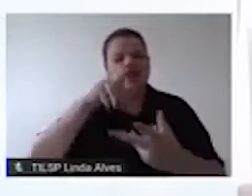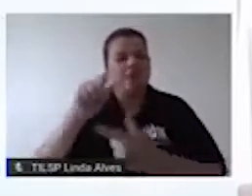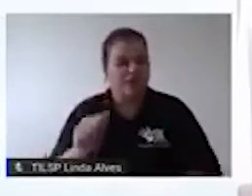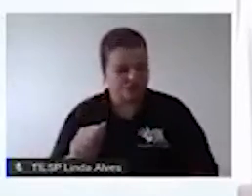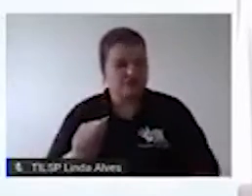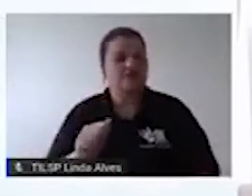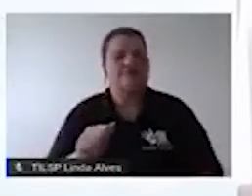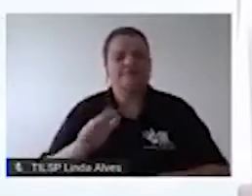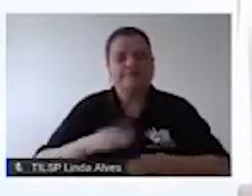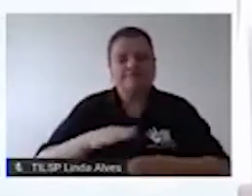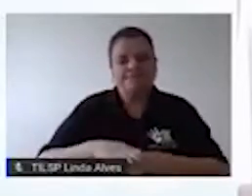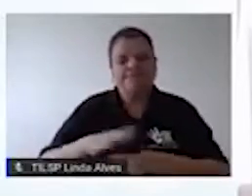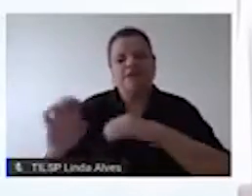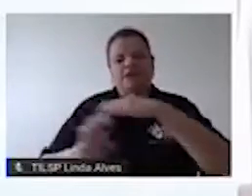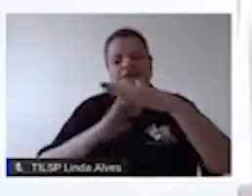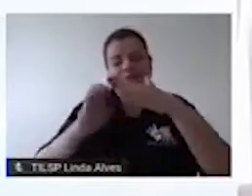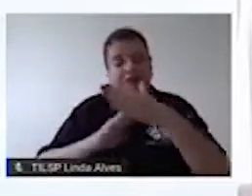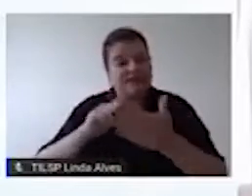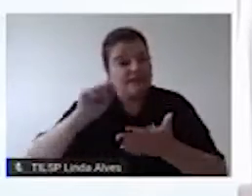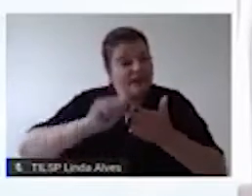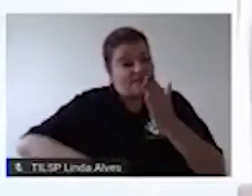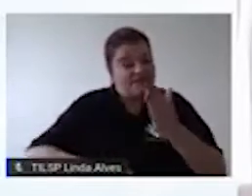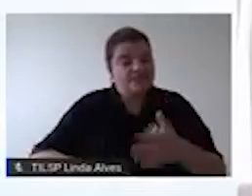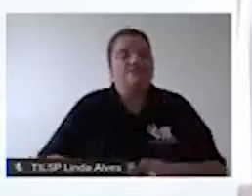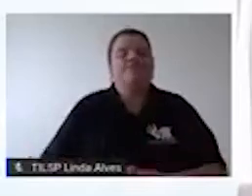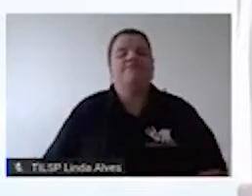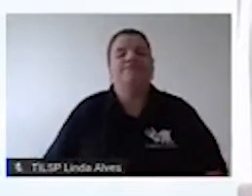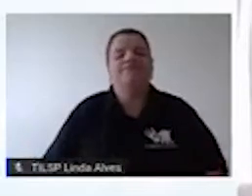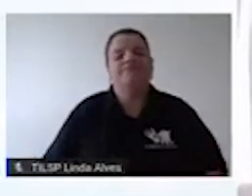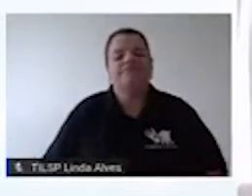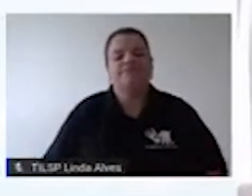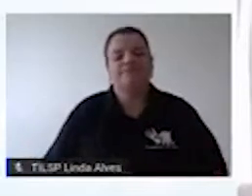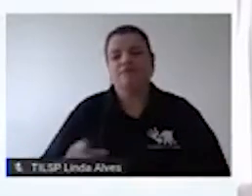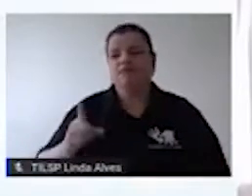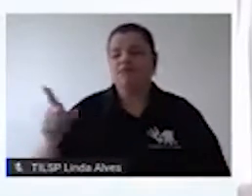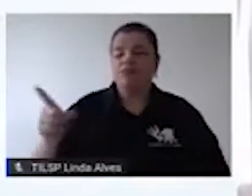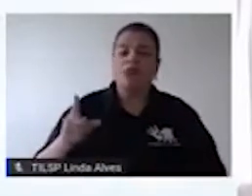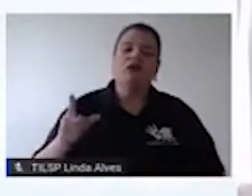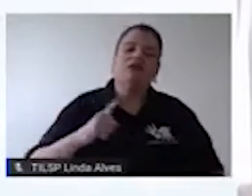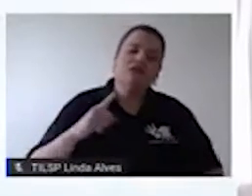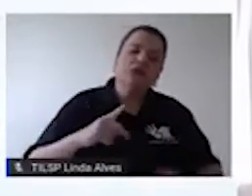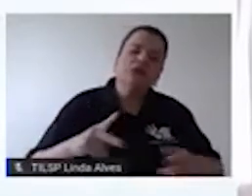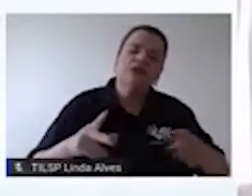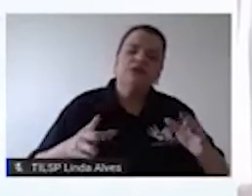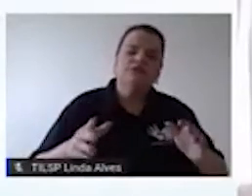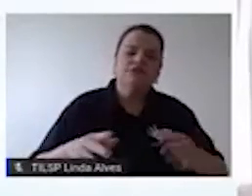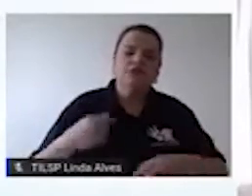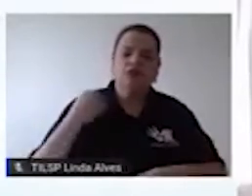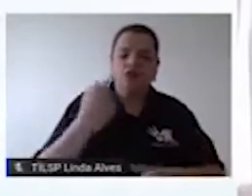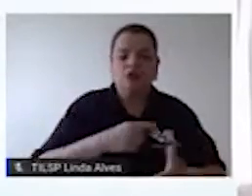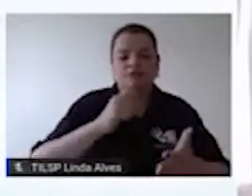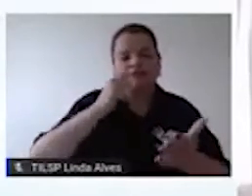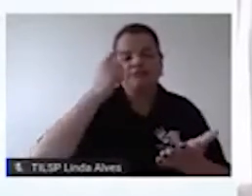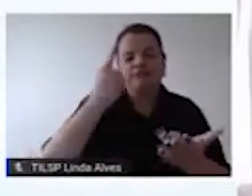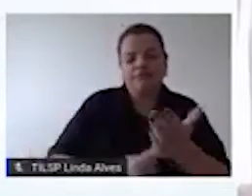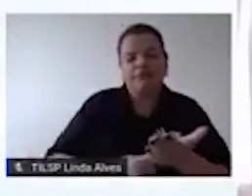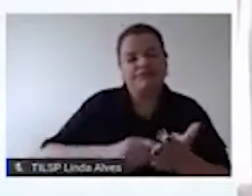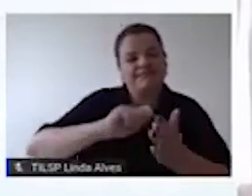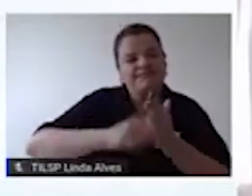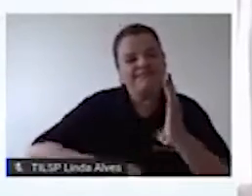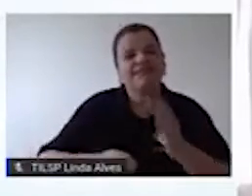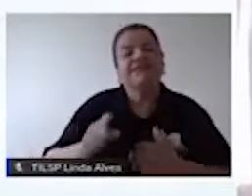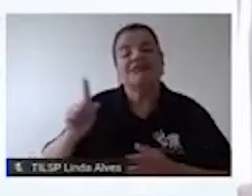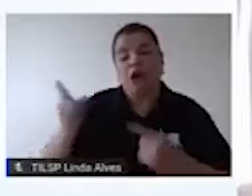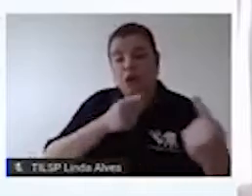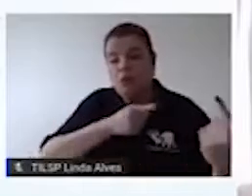e que as empresas assinam. Uma das vias de vitória com a Renault foi o marco global que foi assinado com a